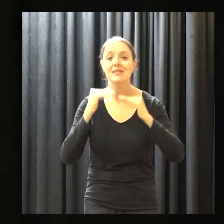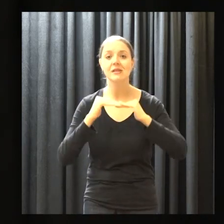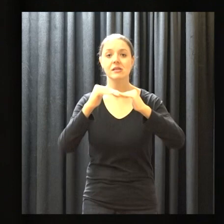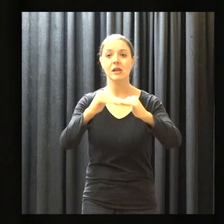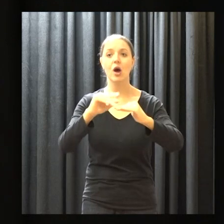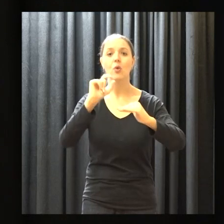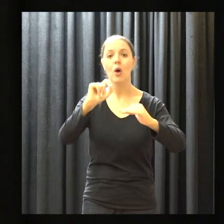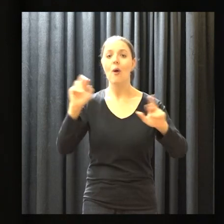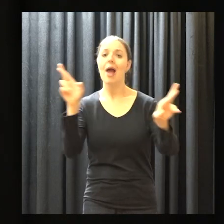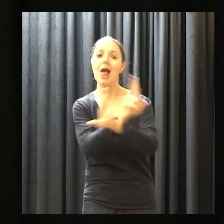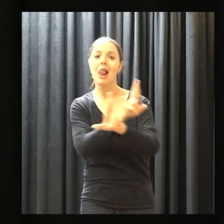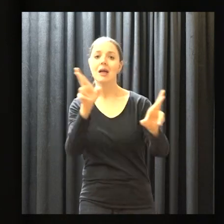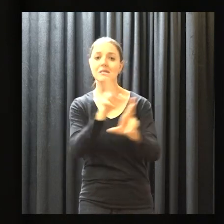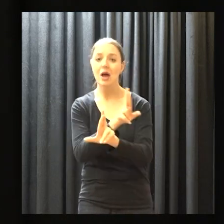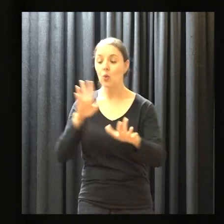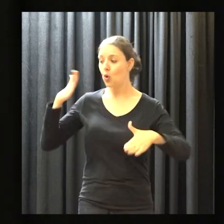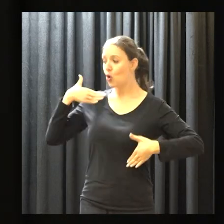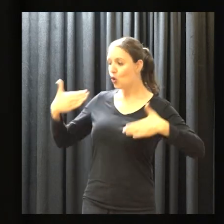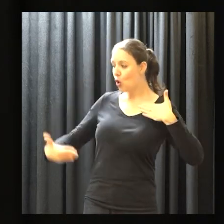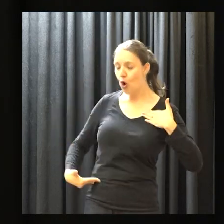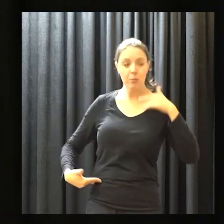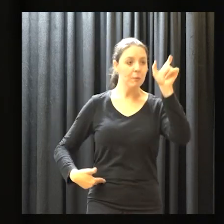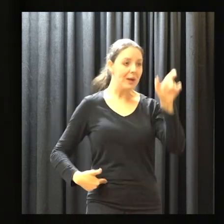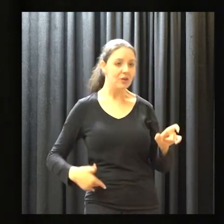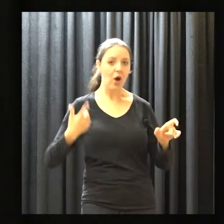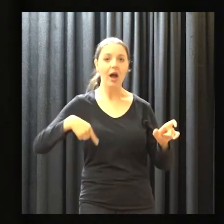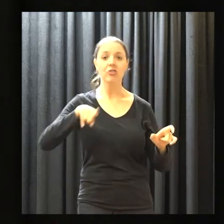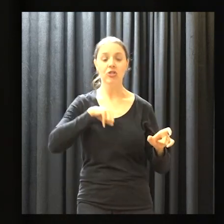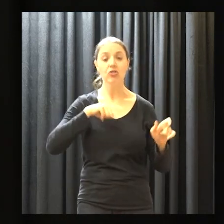de corpos que a gente pode